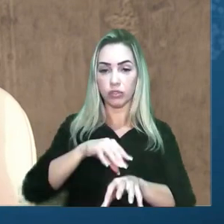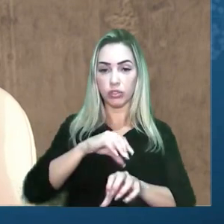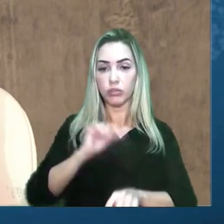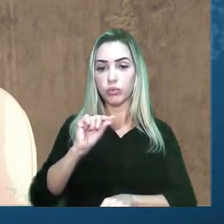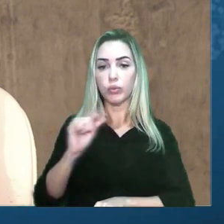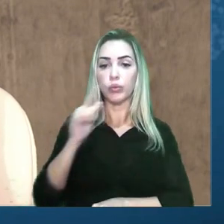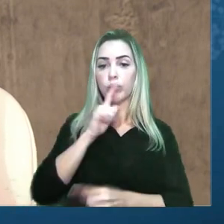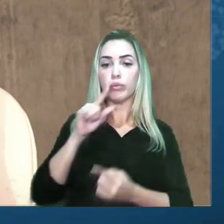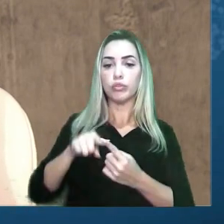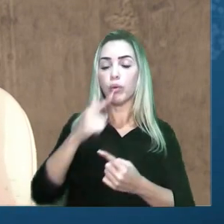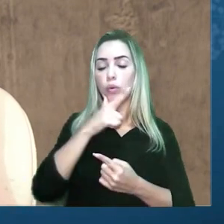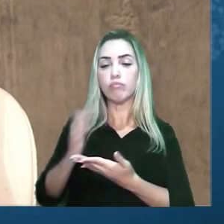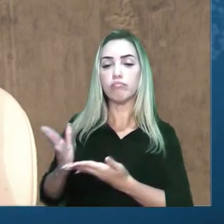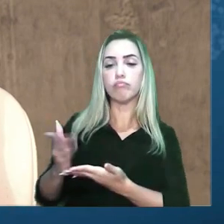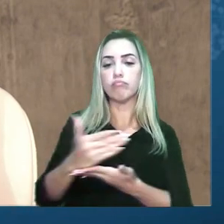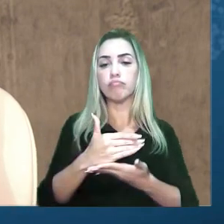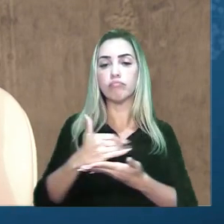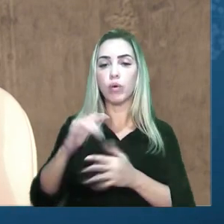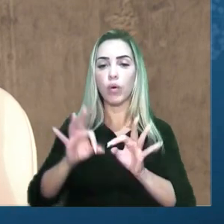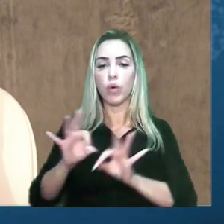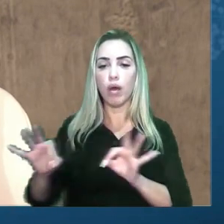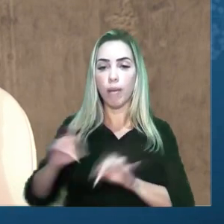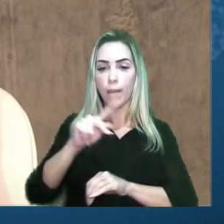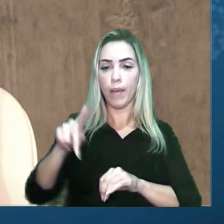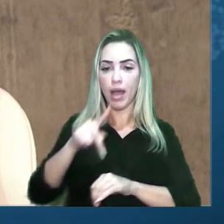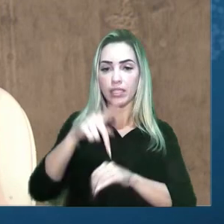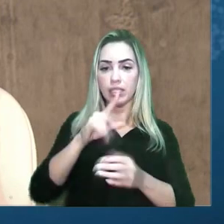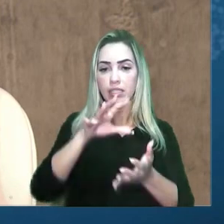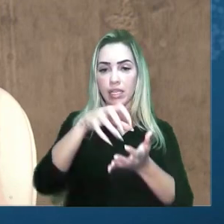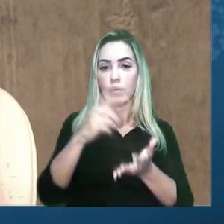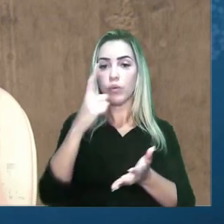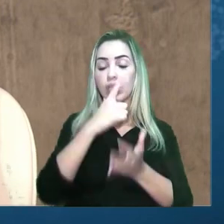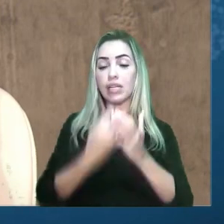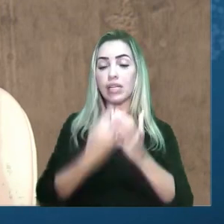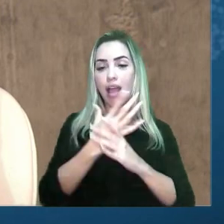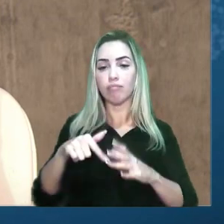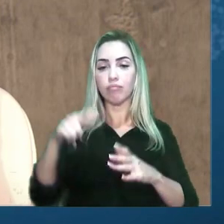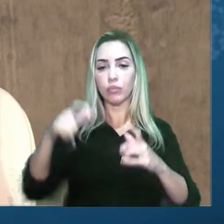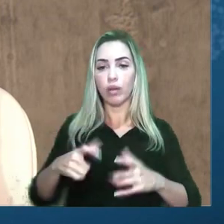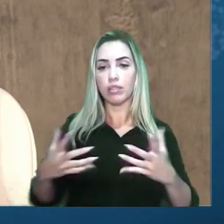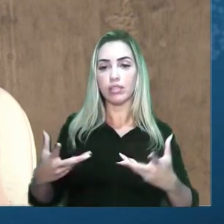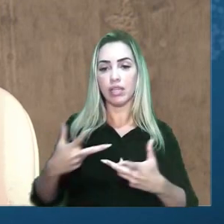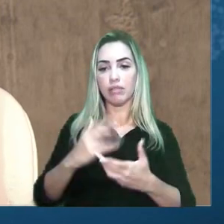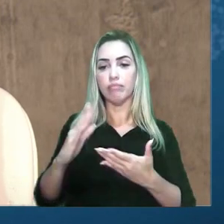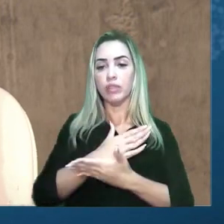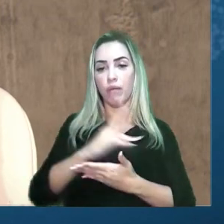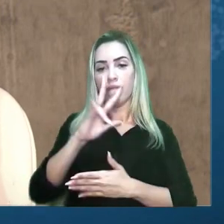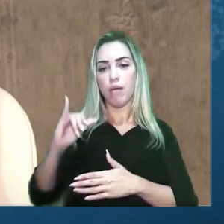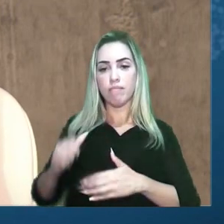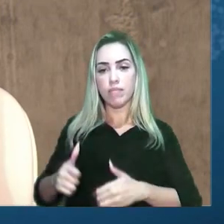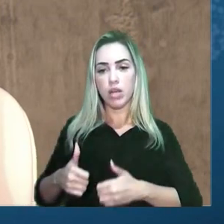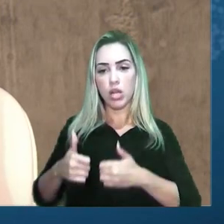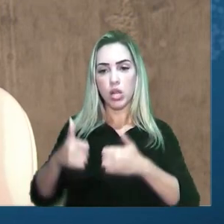para mapear países e centros e criar esses centros de excelência. Alguns centros vão ser melhorados, melhor